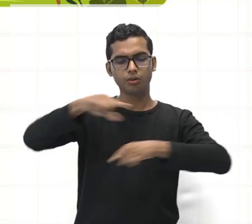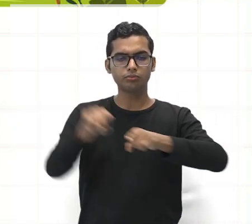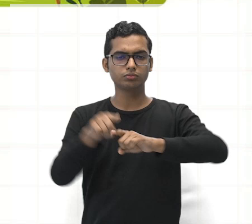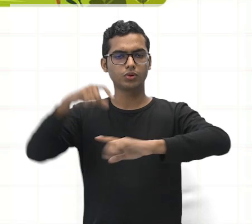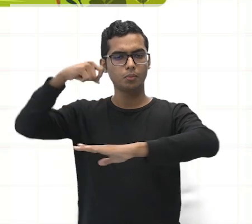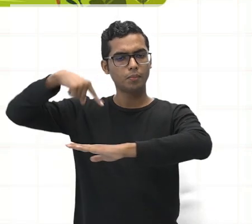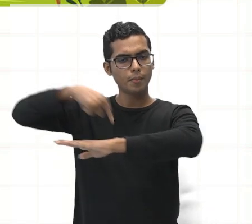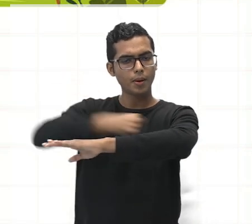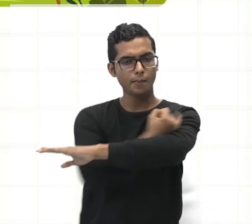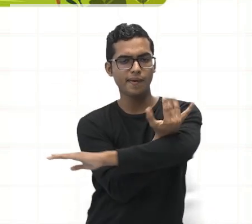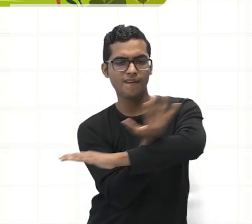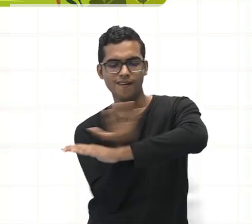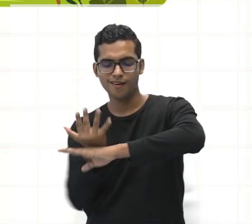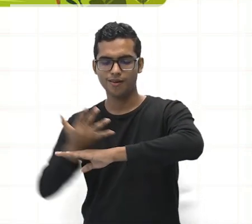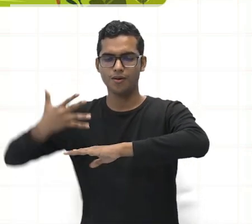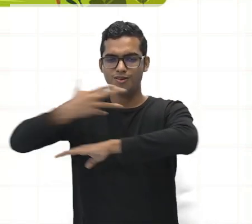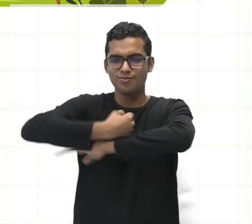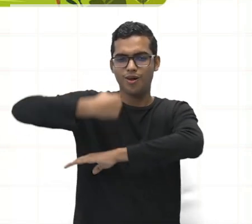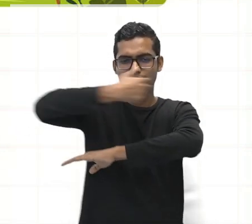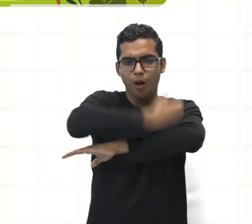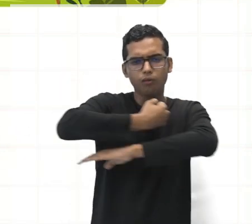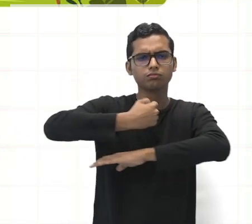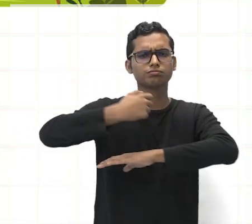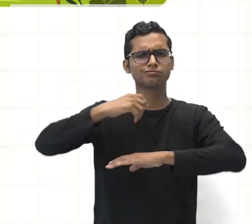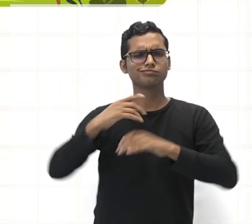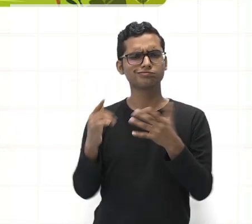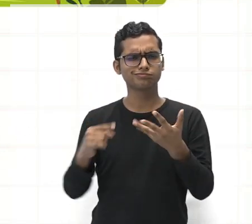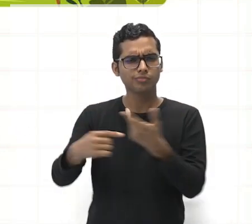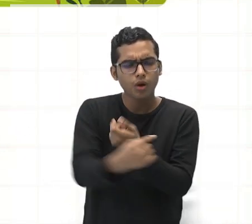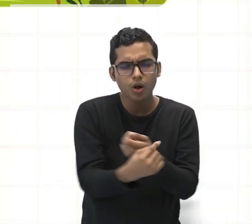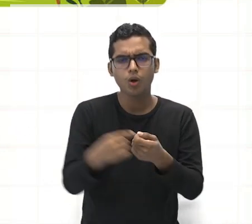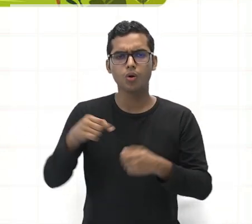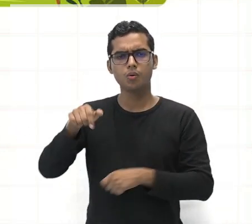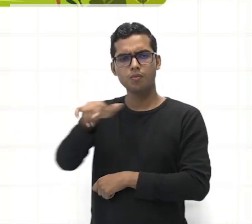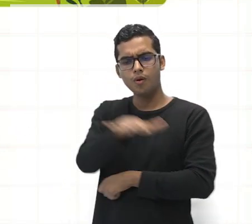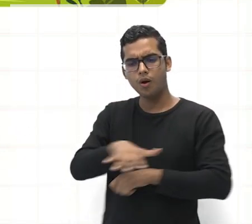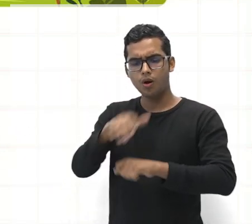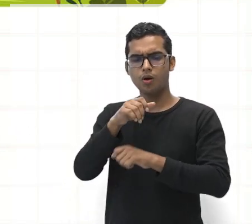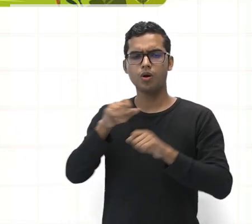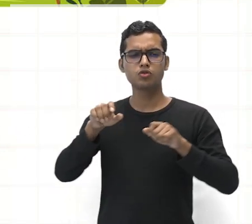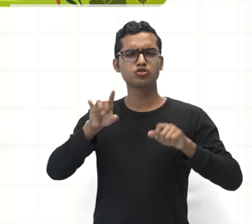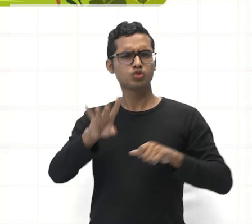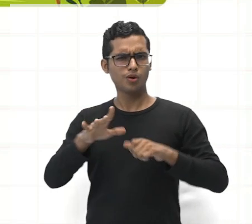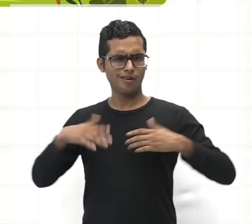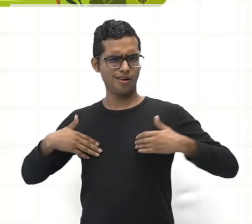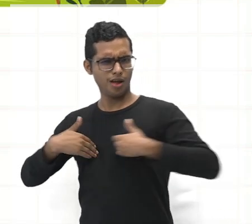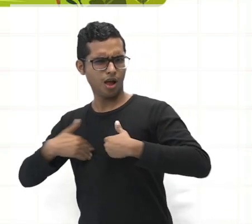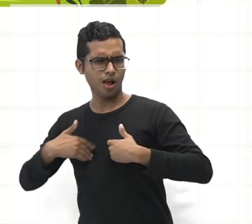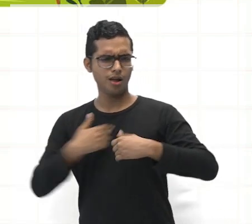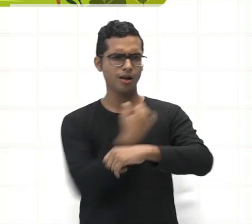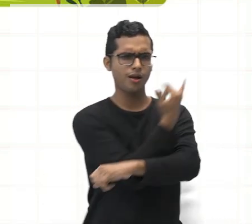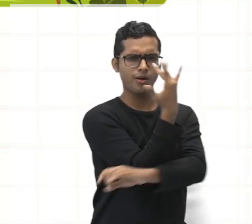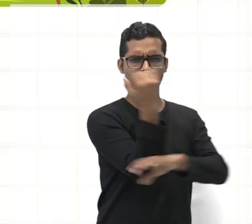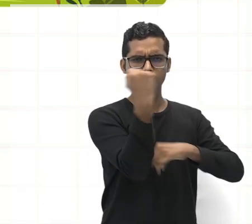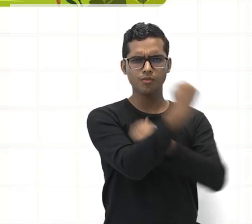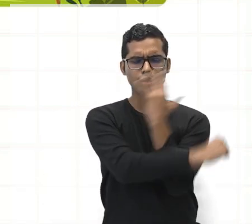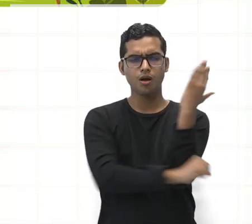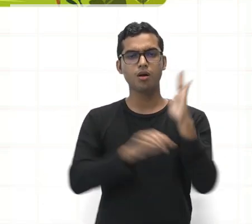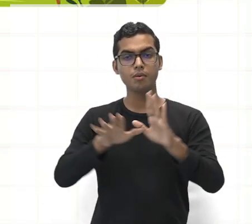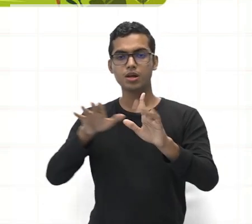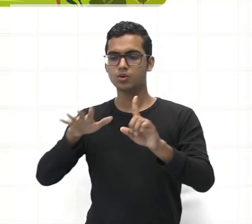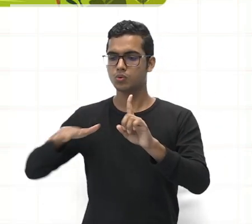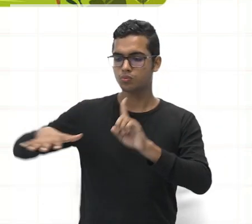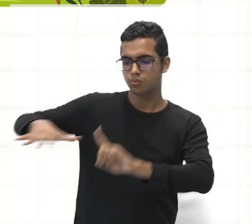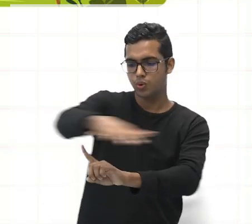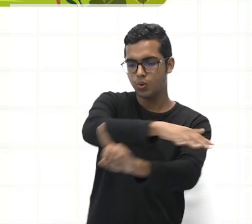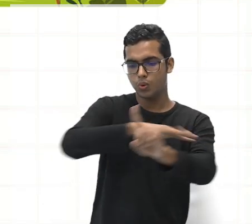estão. Então, o ambiente é tudo isso. Ele não é só os animais, não é só a vegetação, ele é tudo o